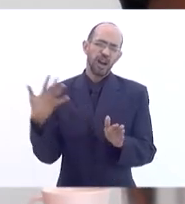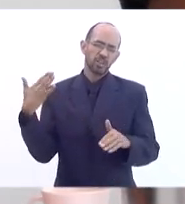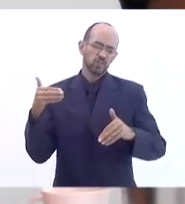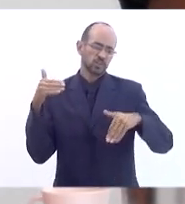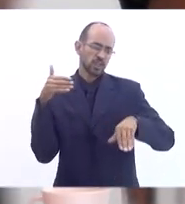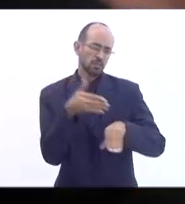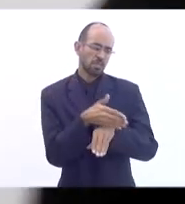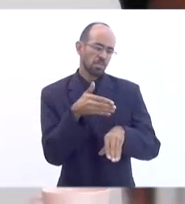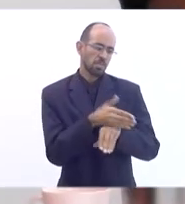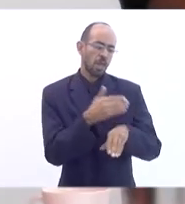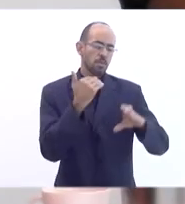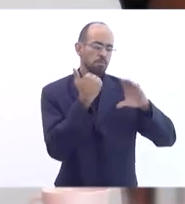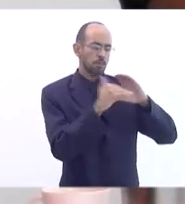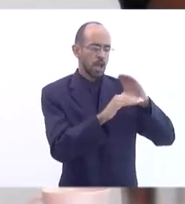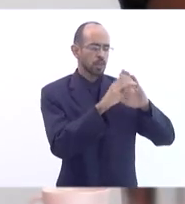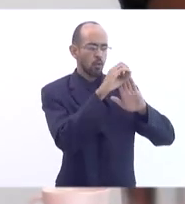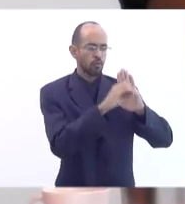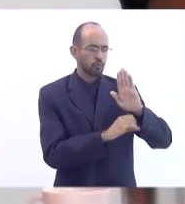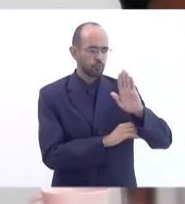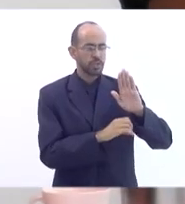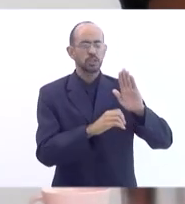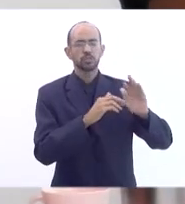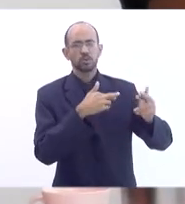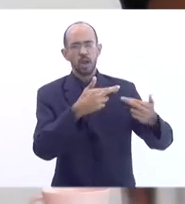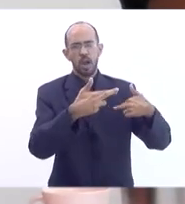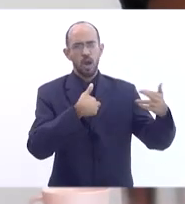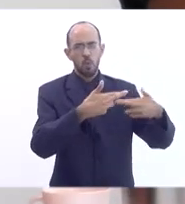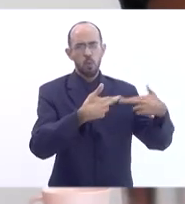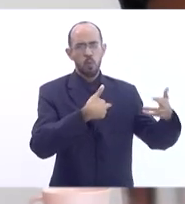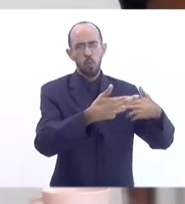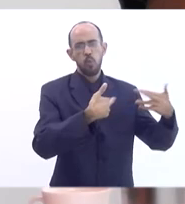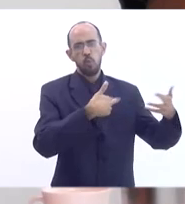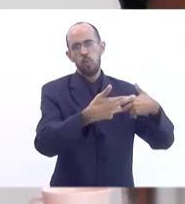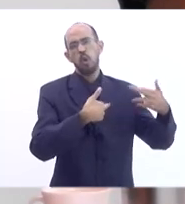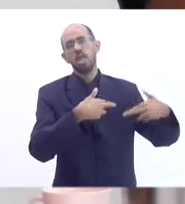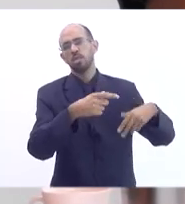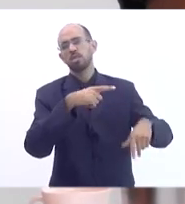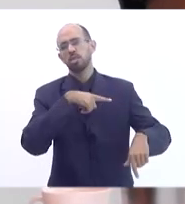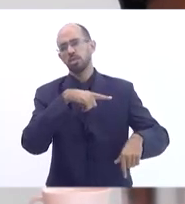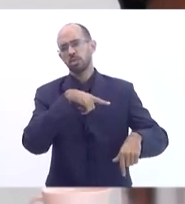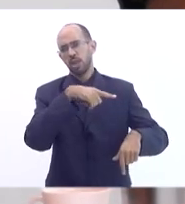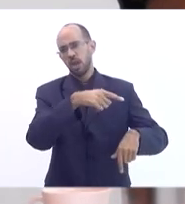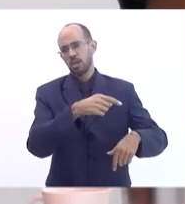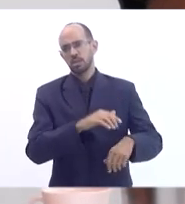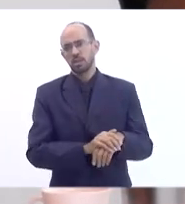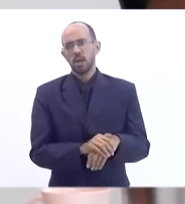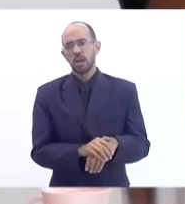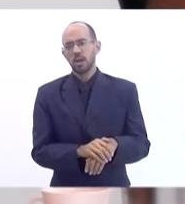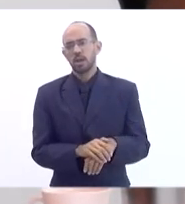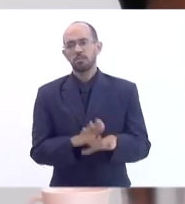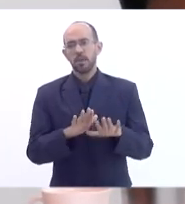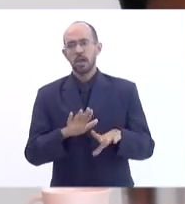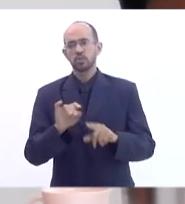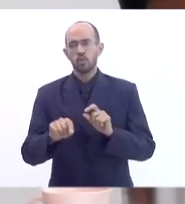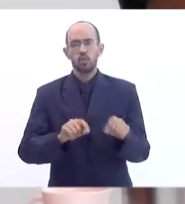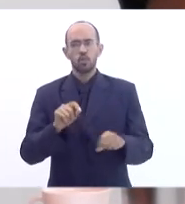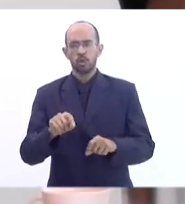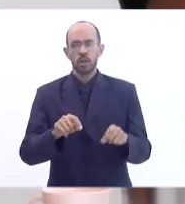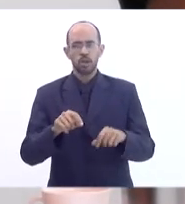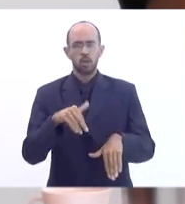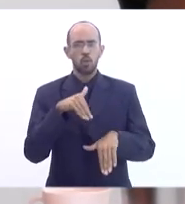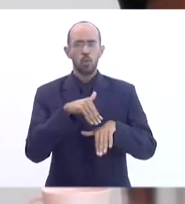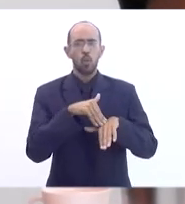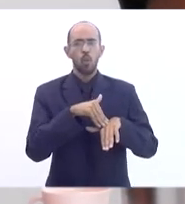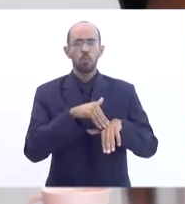e volumes de troca de ofícios de correspondências de diálogo de casos pontuais casos globais mas por